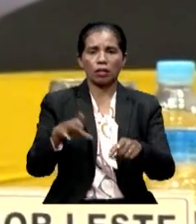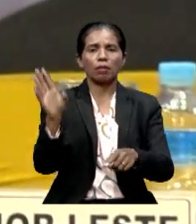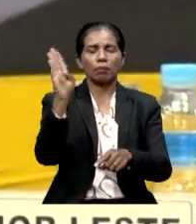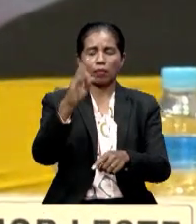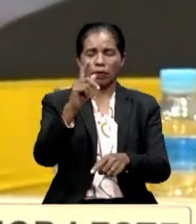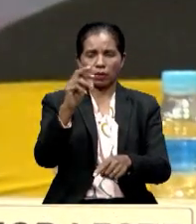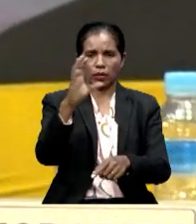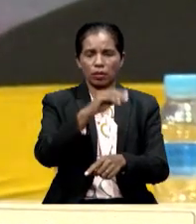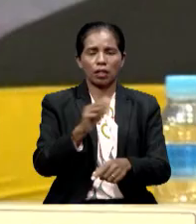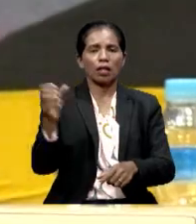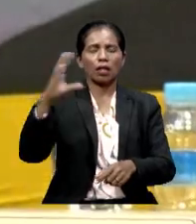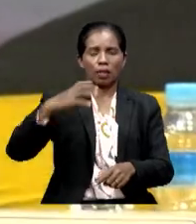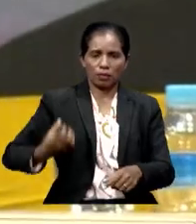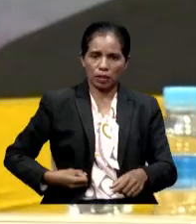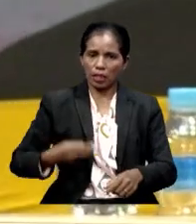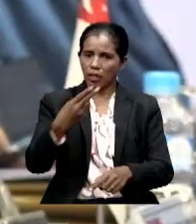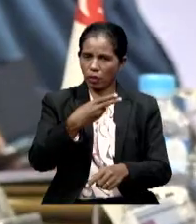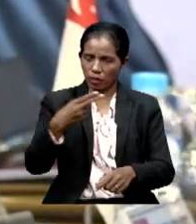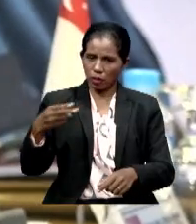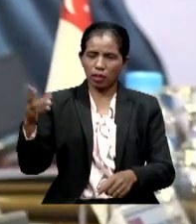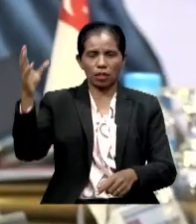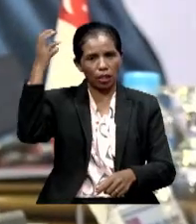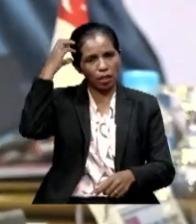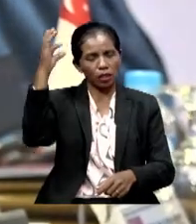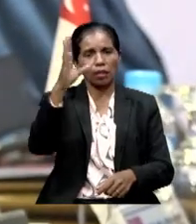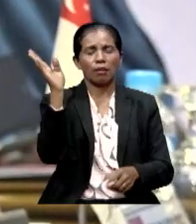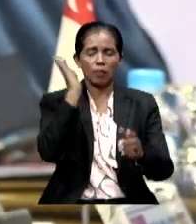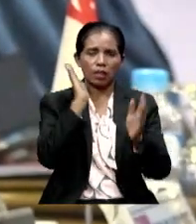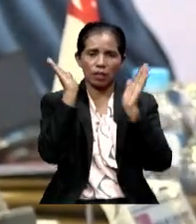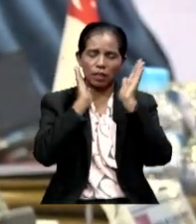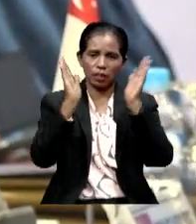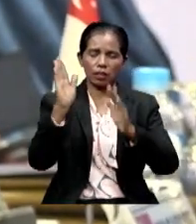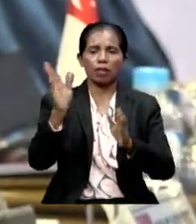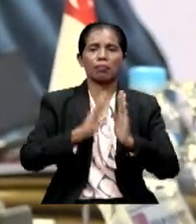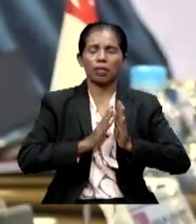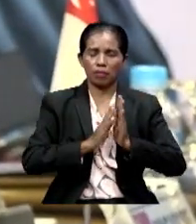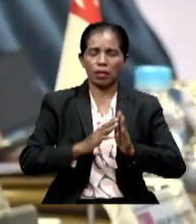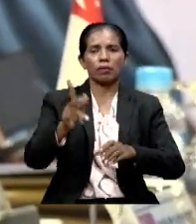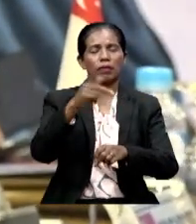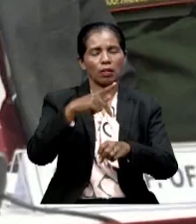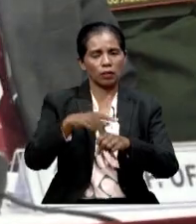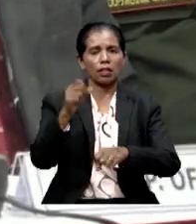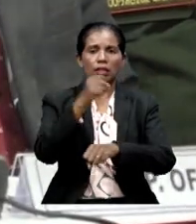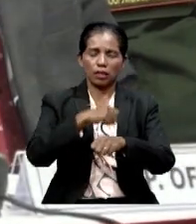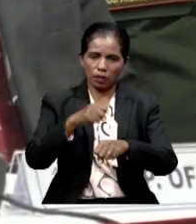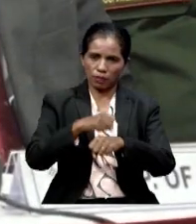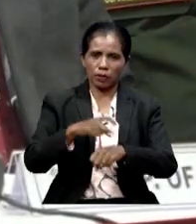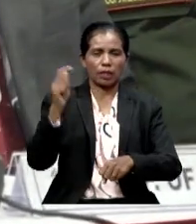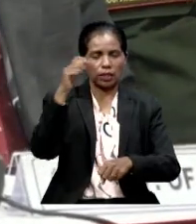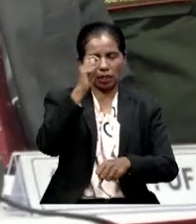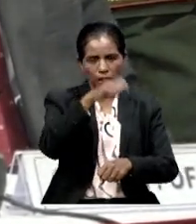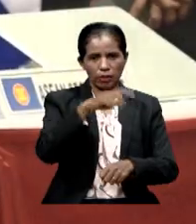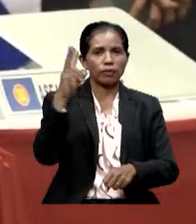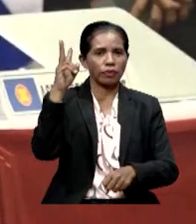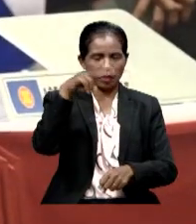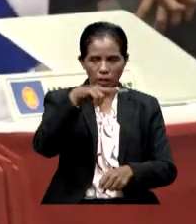Darussalam, Cambodia, Indonesia, Laos, Malásia, Myanmar, Filipina, Singapura, Tailândia, India,